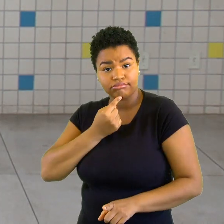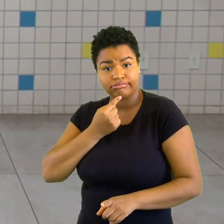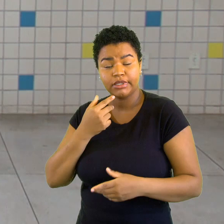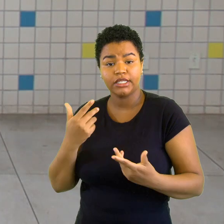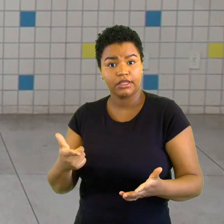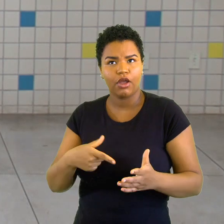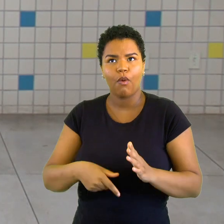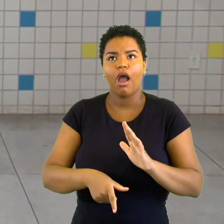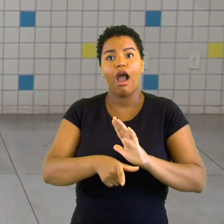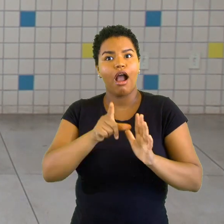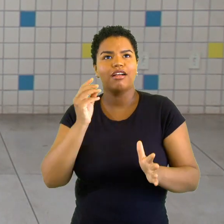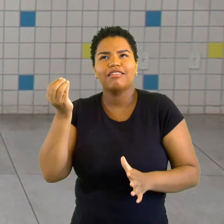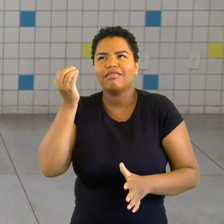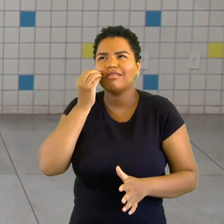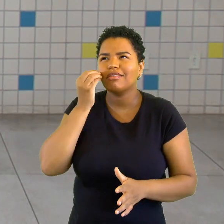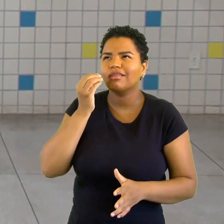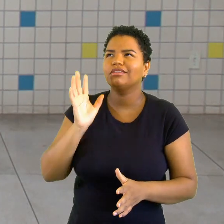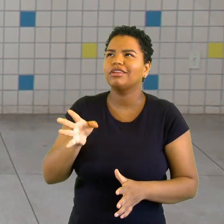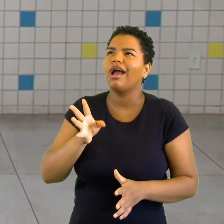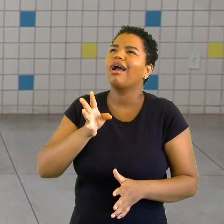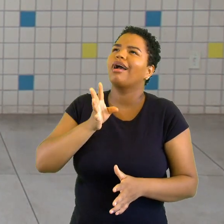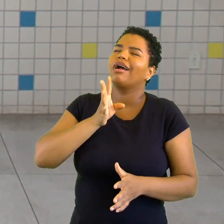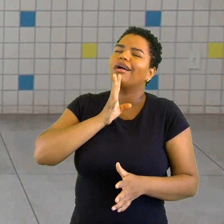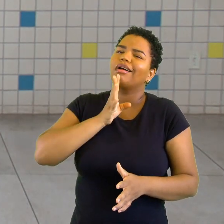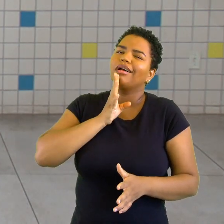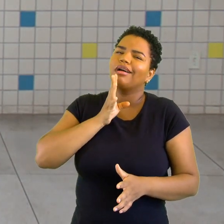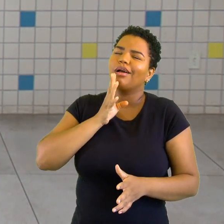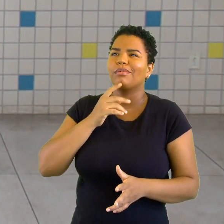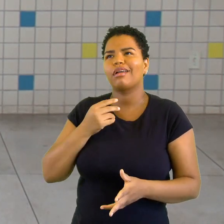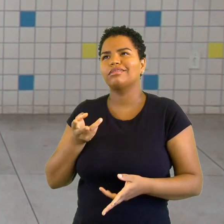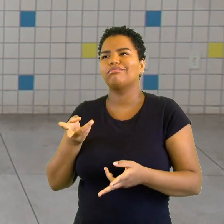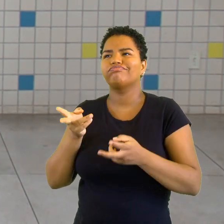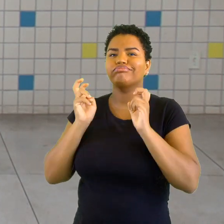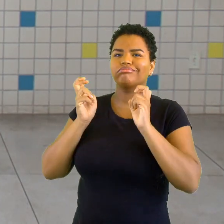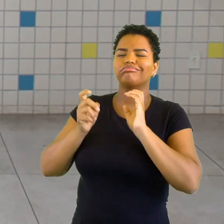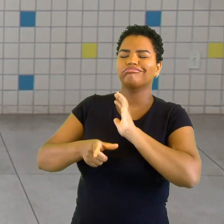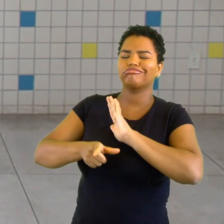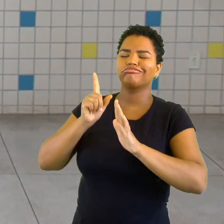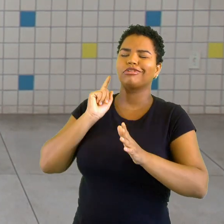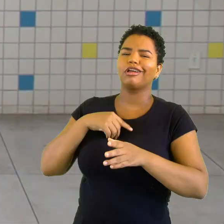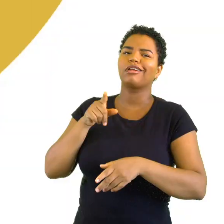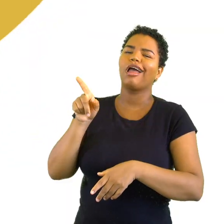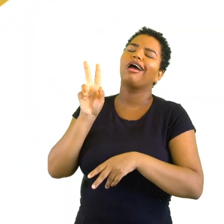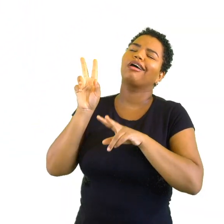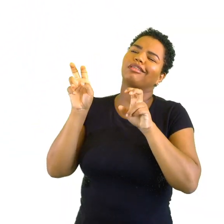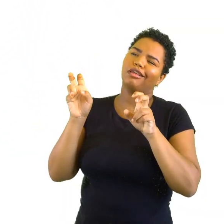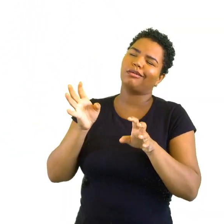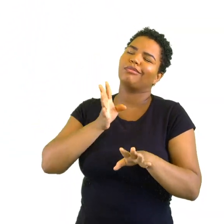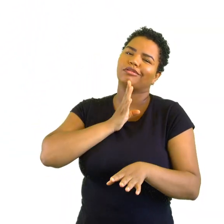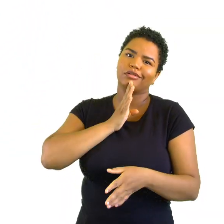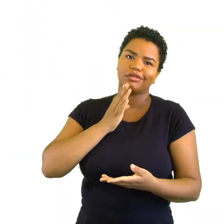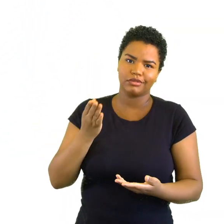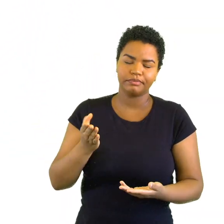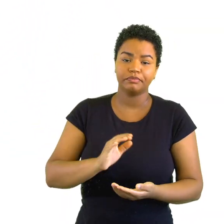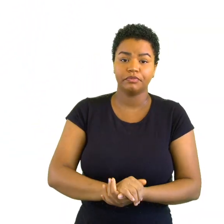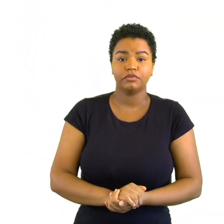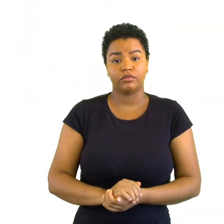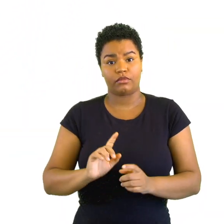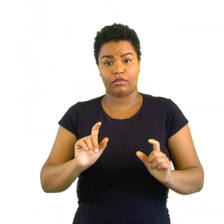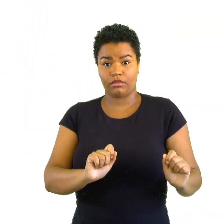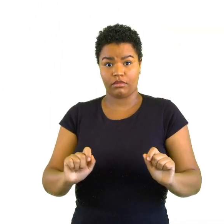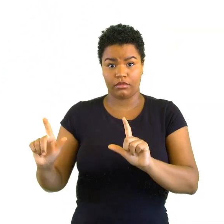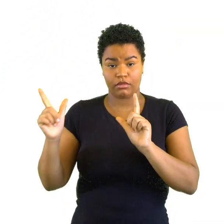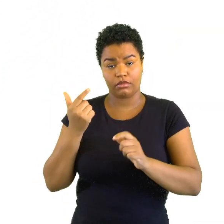o conteúdo do texto, eu já deduzi do que o texto iria se tratar. No próximo slide, vocês